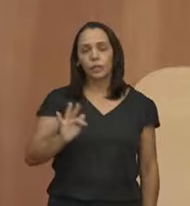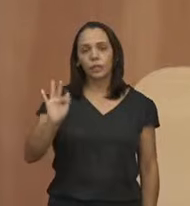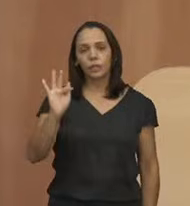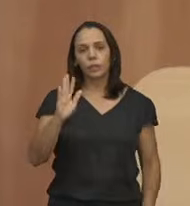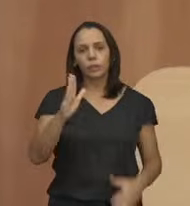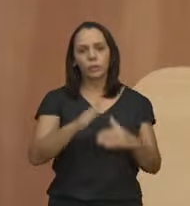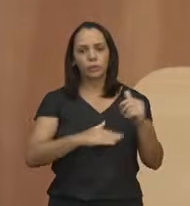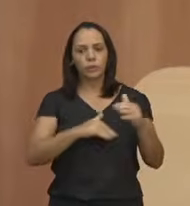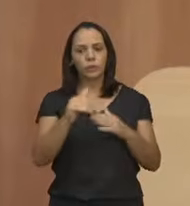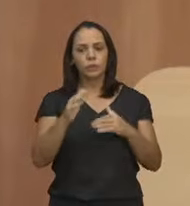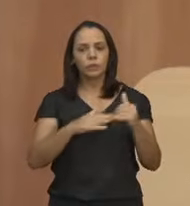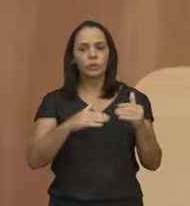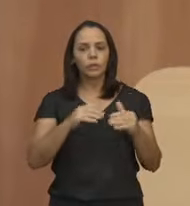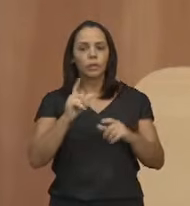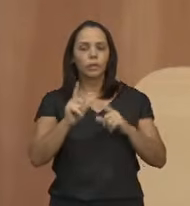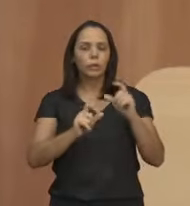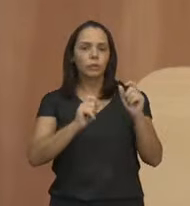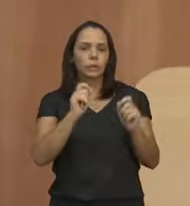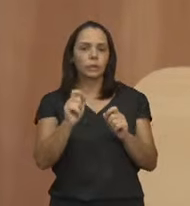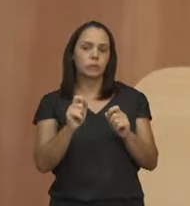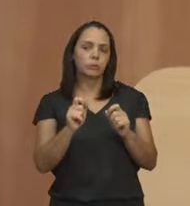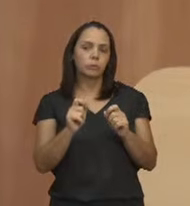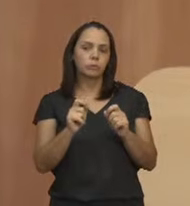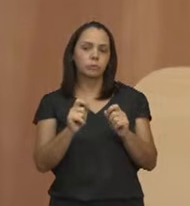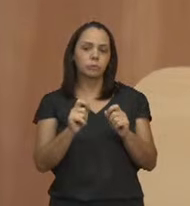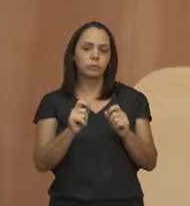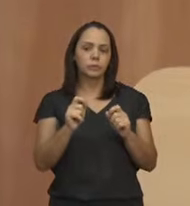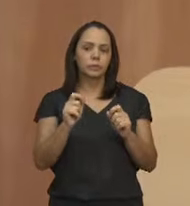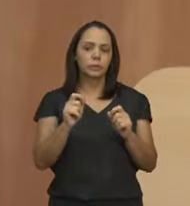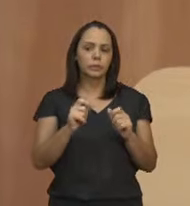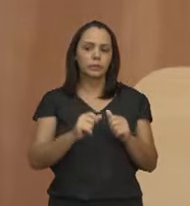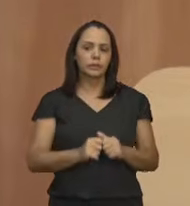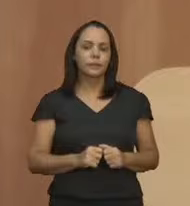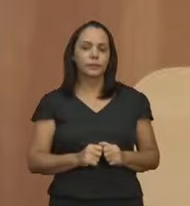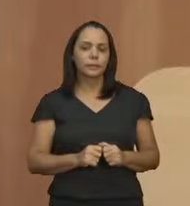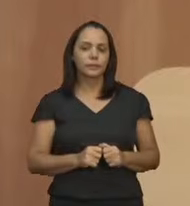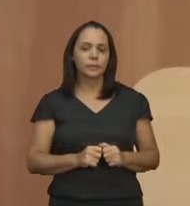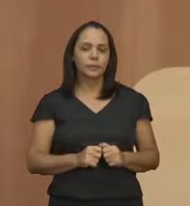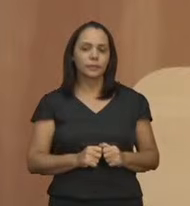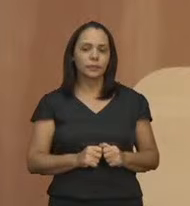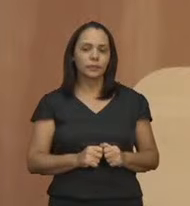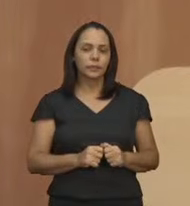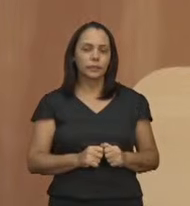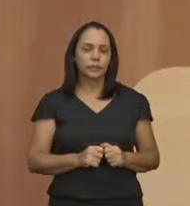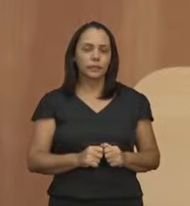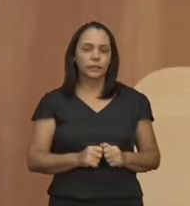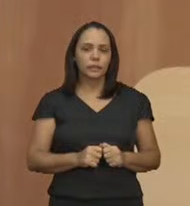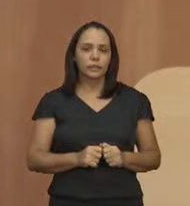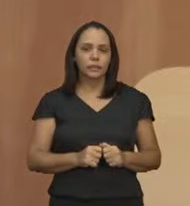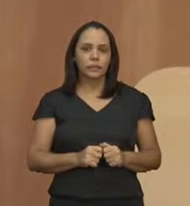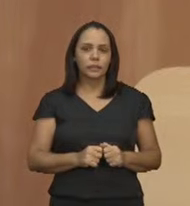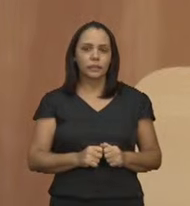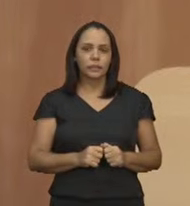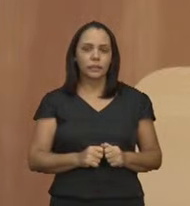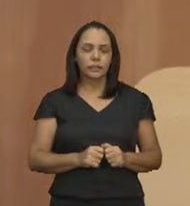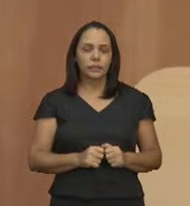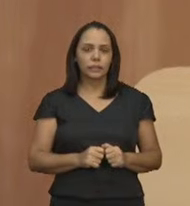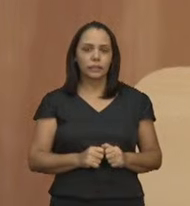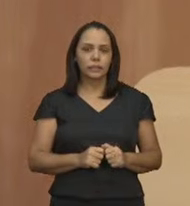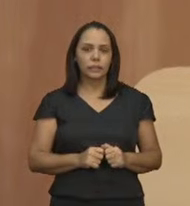prática, praticamente inviabiliza. Na prática, praticamente é difícil, né, Neto? Que na prática inviabiliza